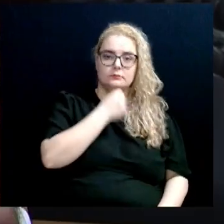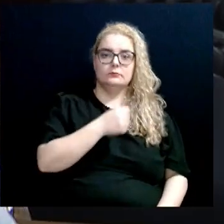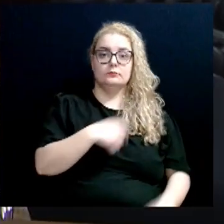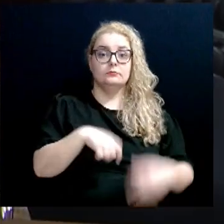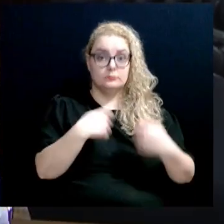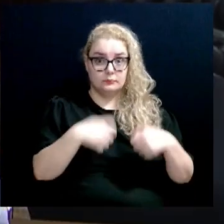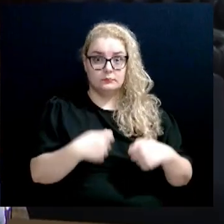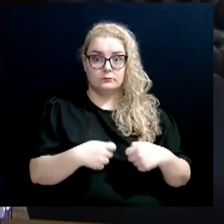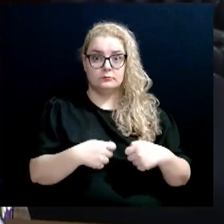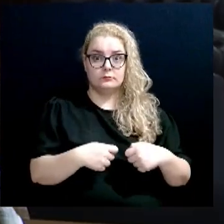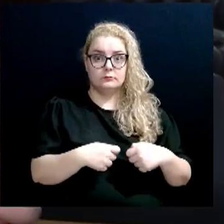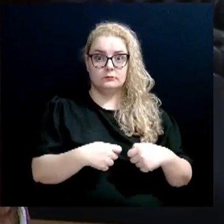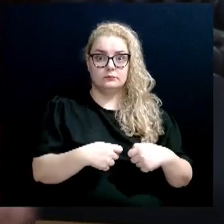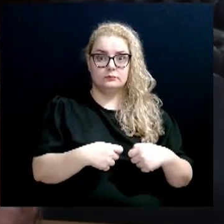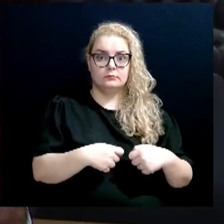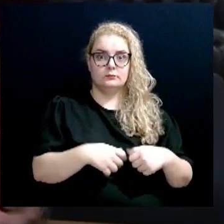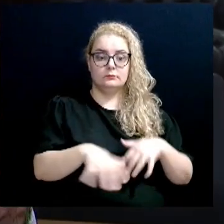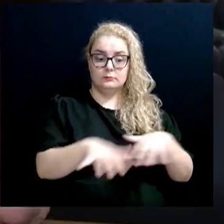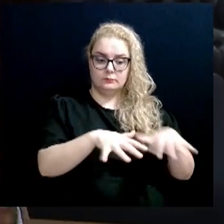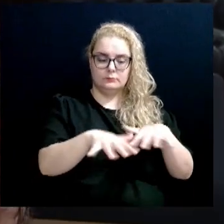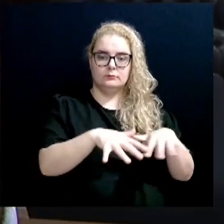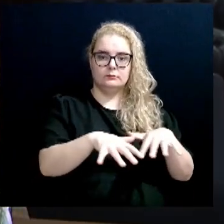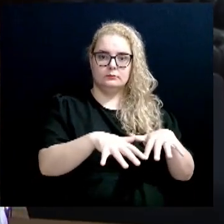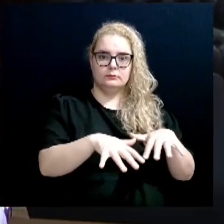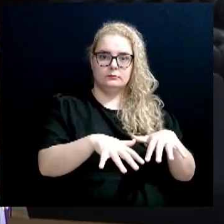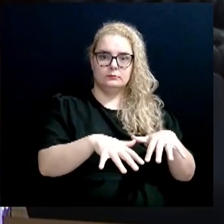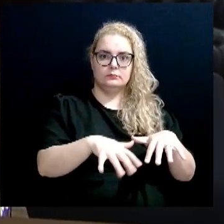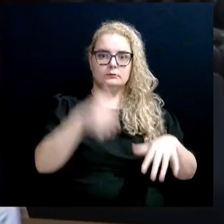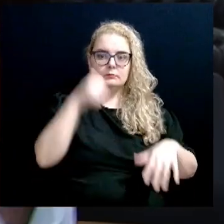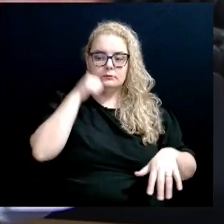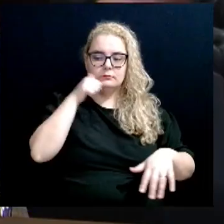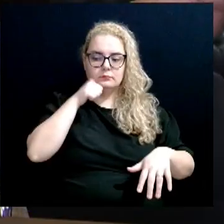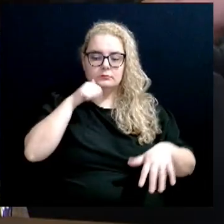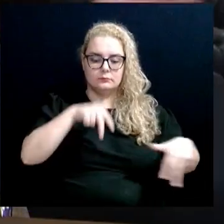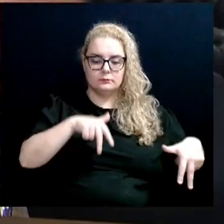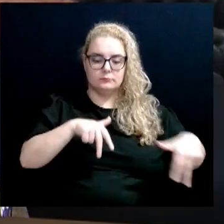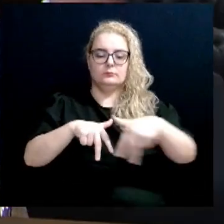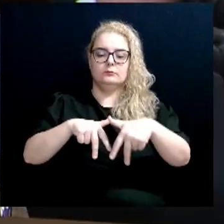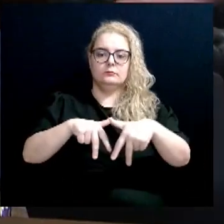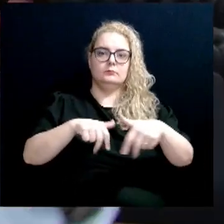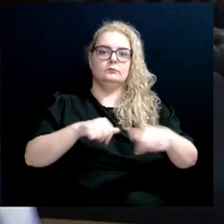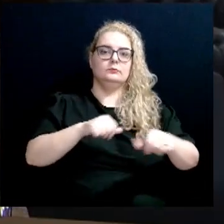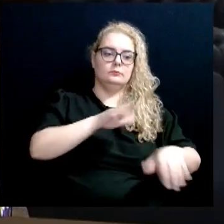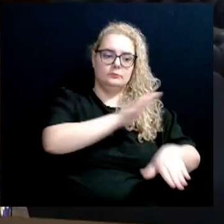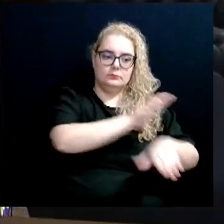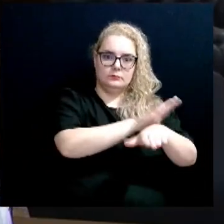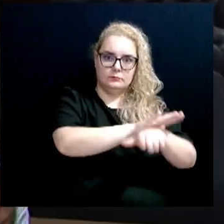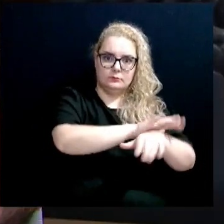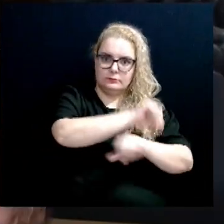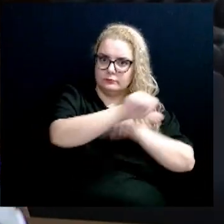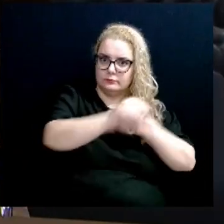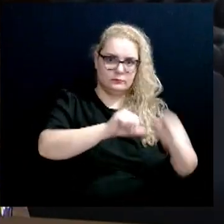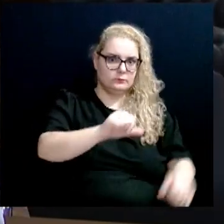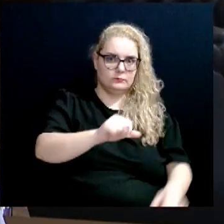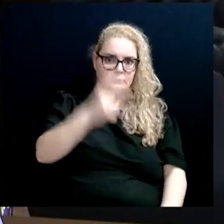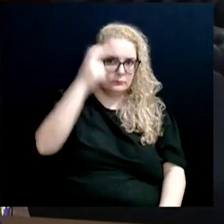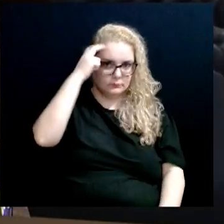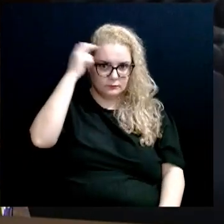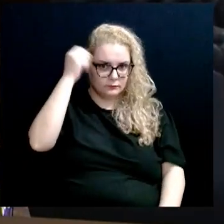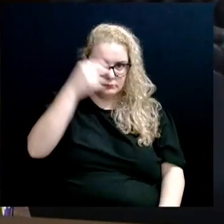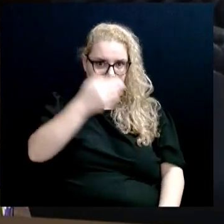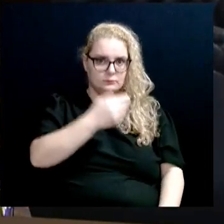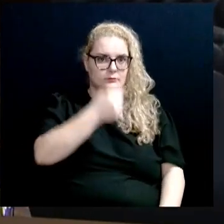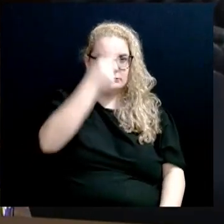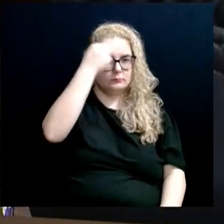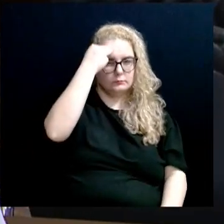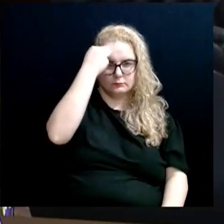se mobilizar para mudar essa cultura, essa mentalidade, infelizmente ainda machista, patriarcal, que acaba culminando